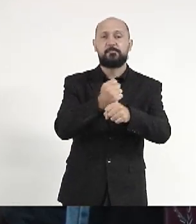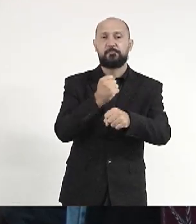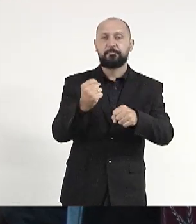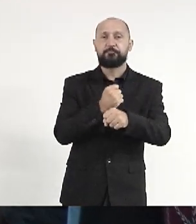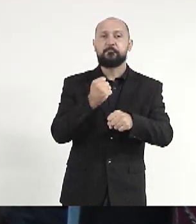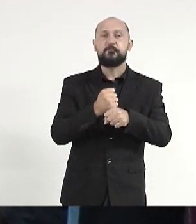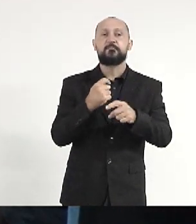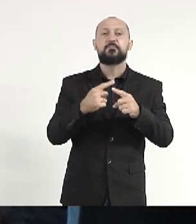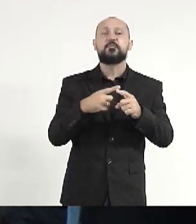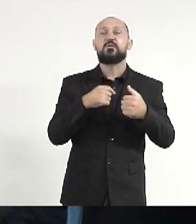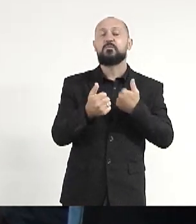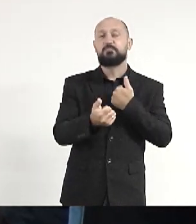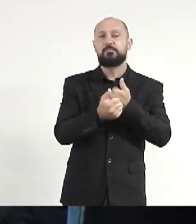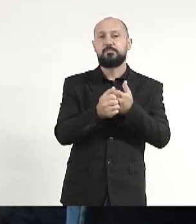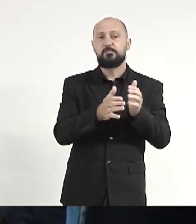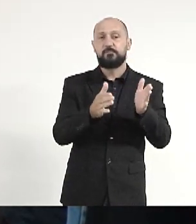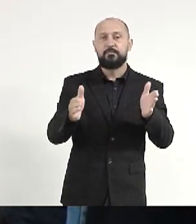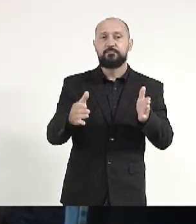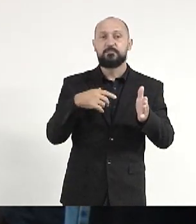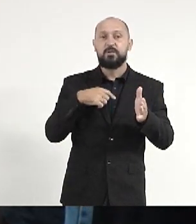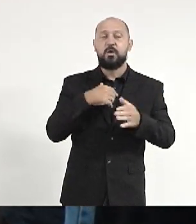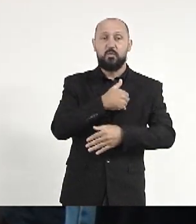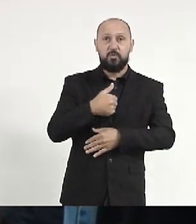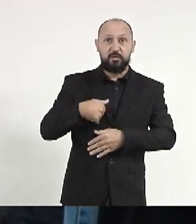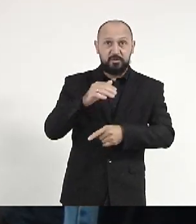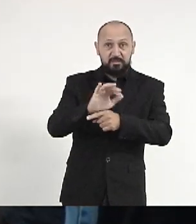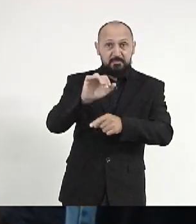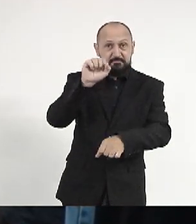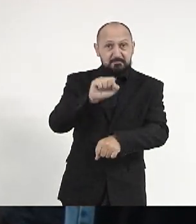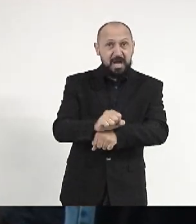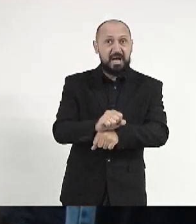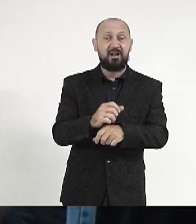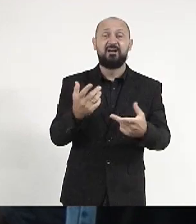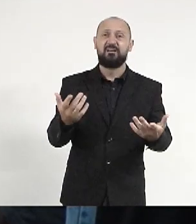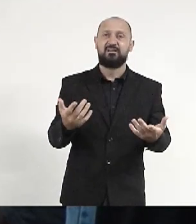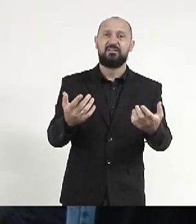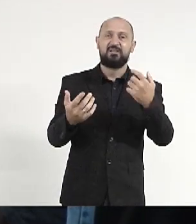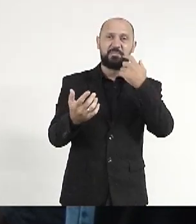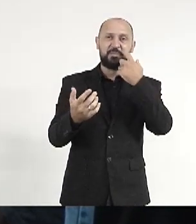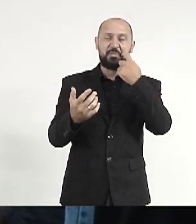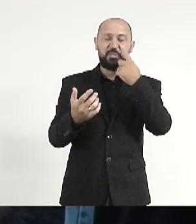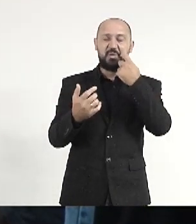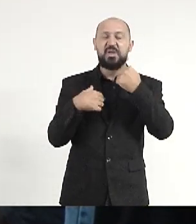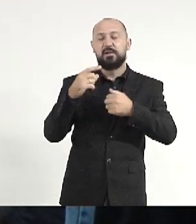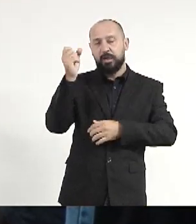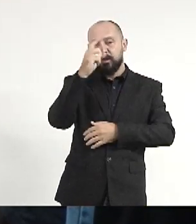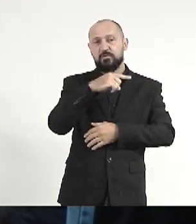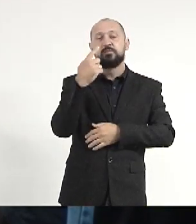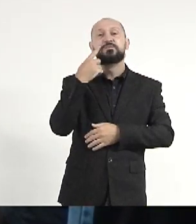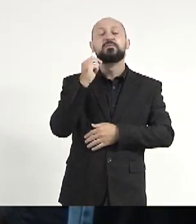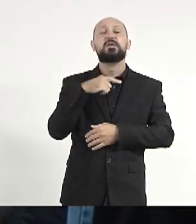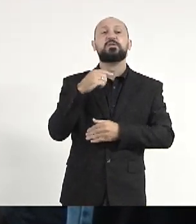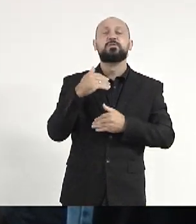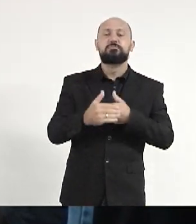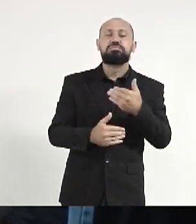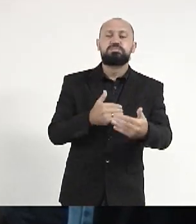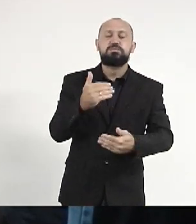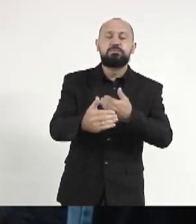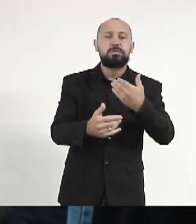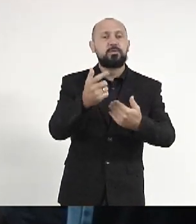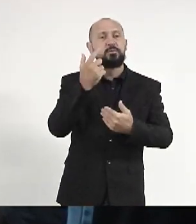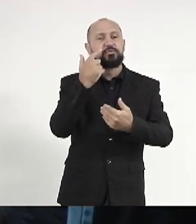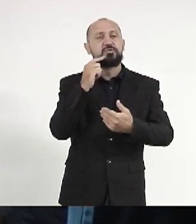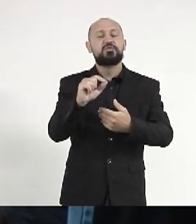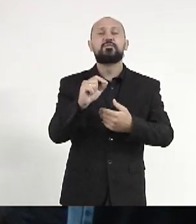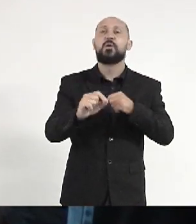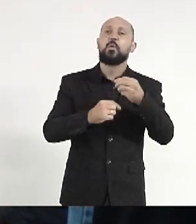serem executadas, porque nós estamos no período eleitoral, daqui um pouco para o governo do estado. É isso. E aí, com essa dificuldade que a gente vai tendo hoje de ver as